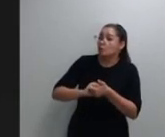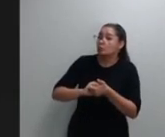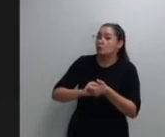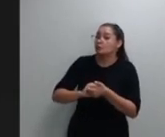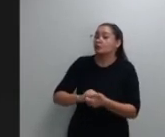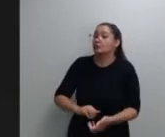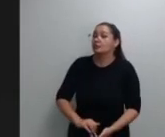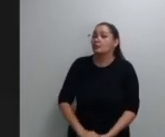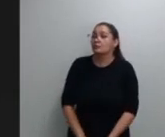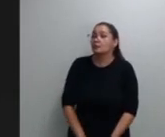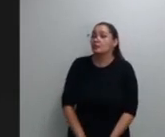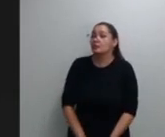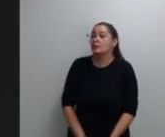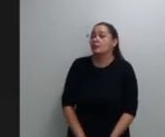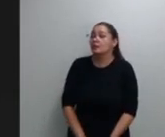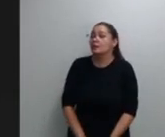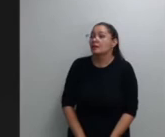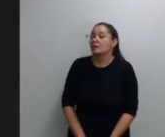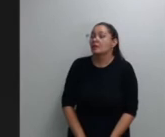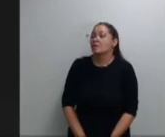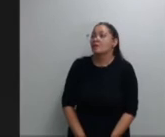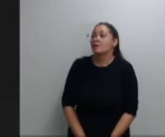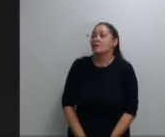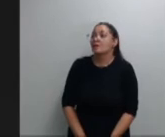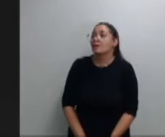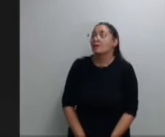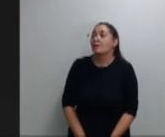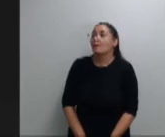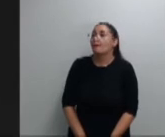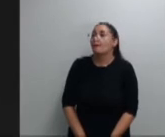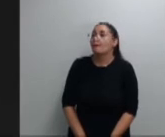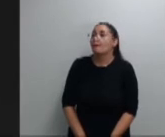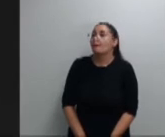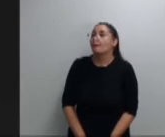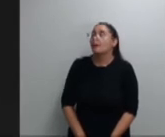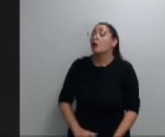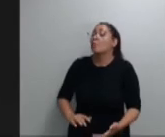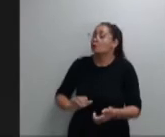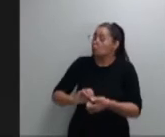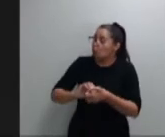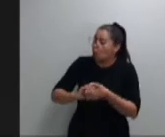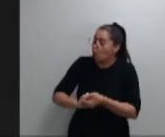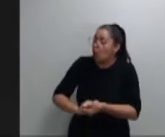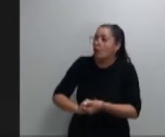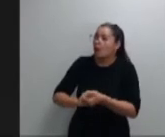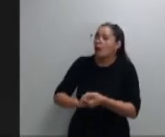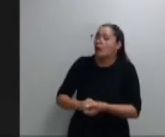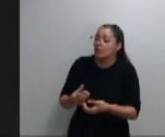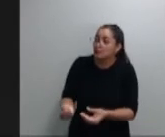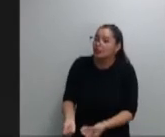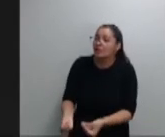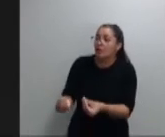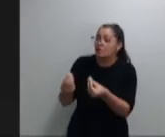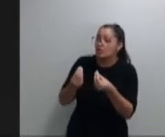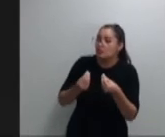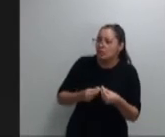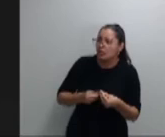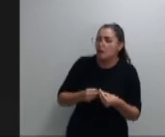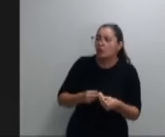que uma vez escrito ninguém pode mexer eu me comprometo a trazer na próxima terça-feira